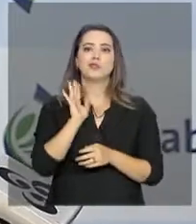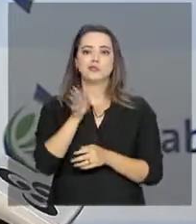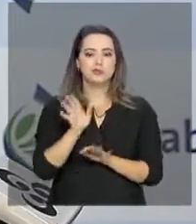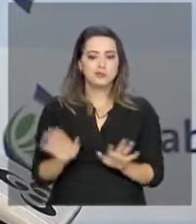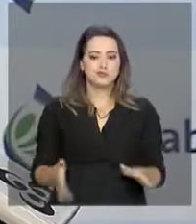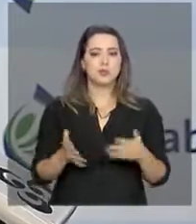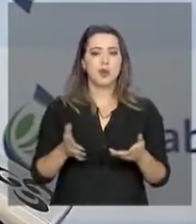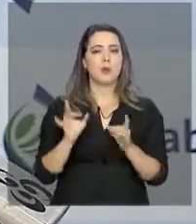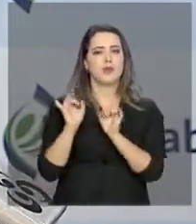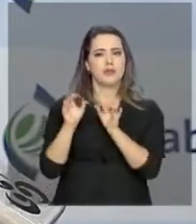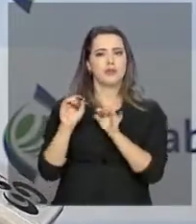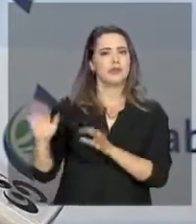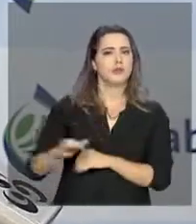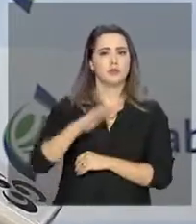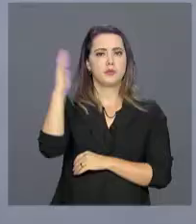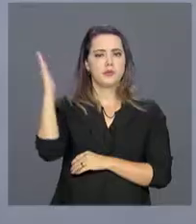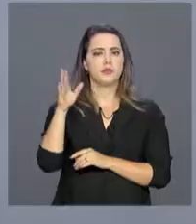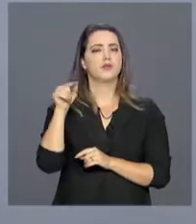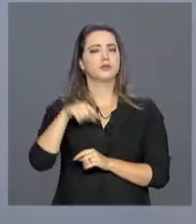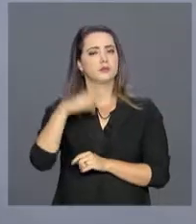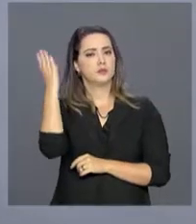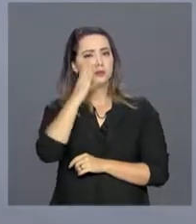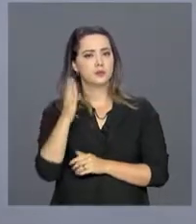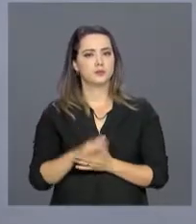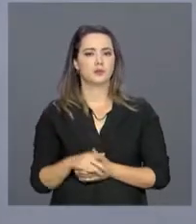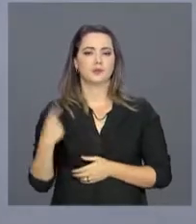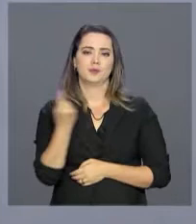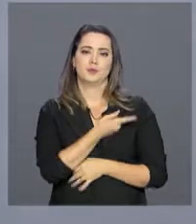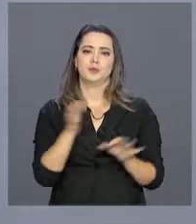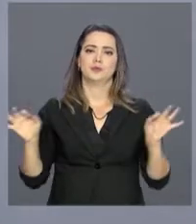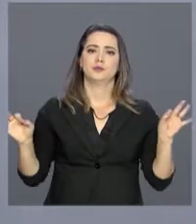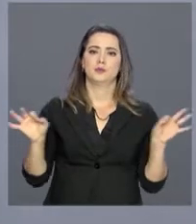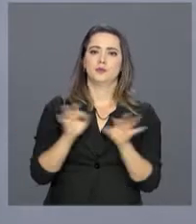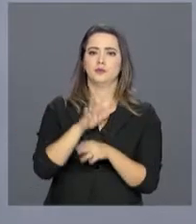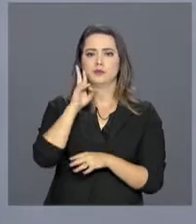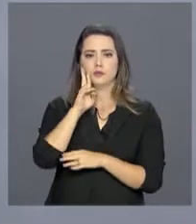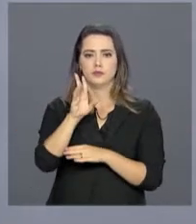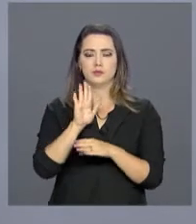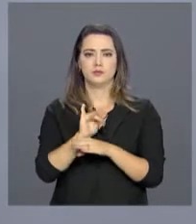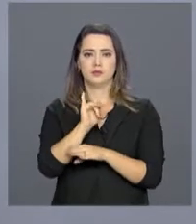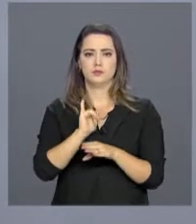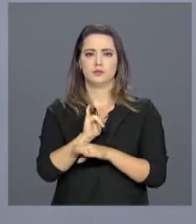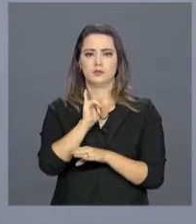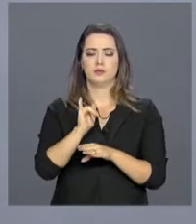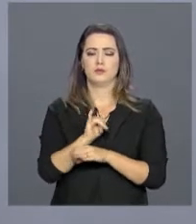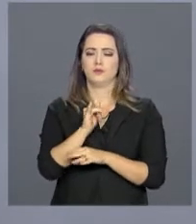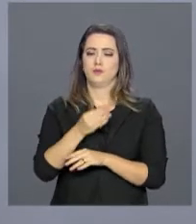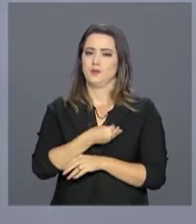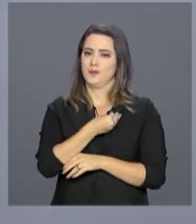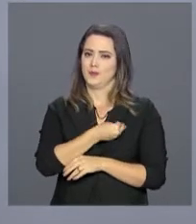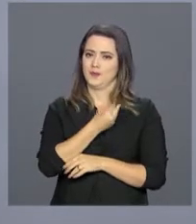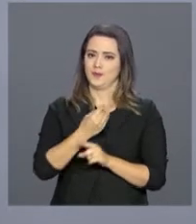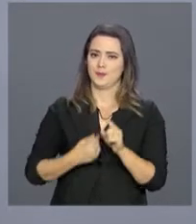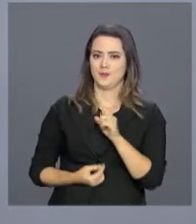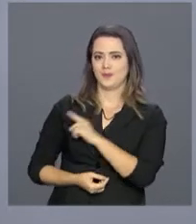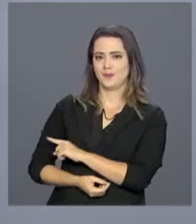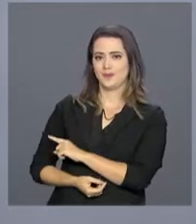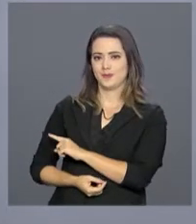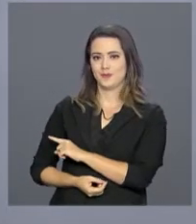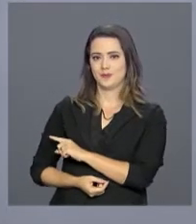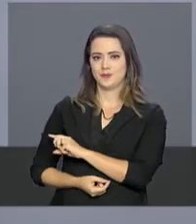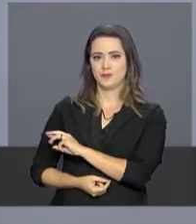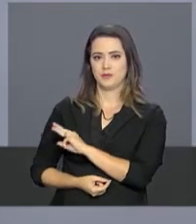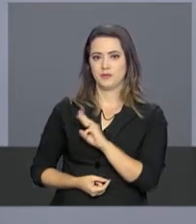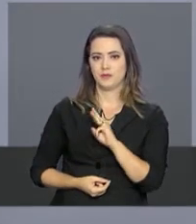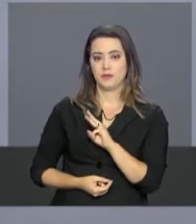para exportação como para o consumo interno. Nós ficamos por aqui. Você acompanha a nossa programação ao vivo pelo site da NBR